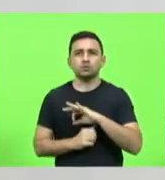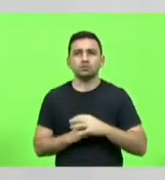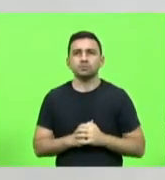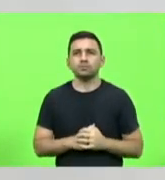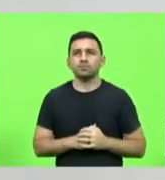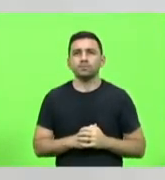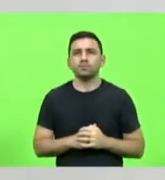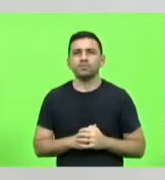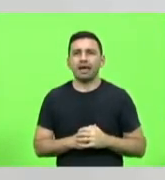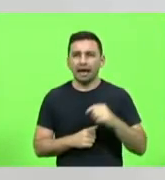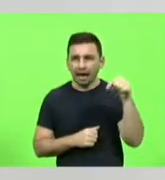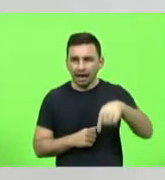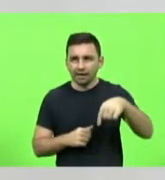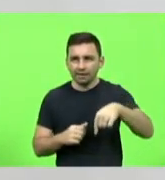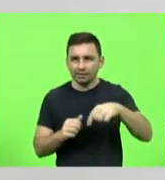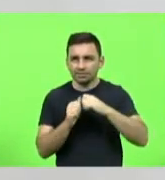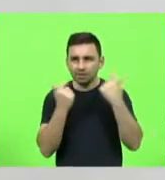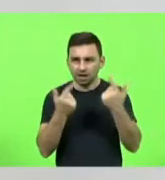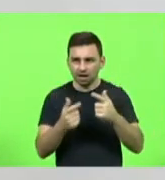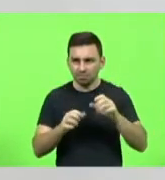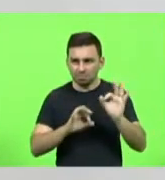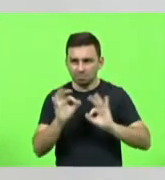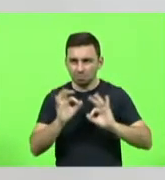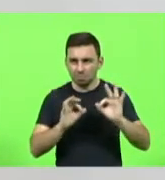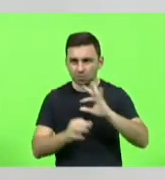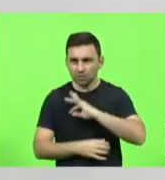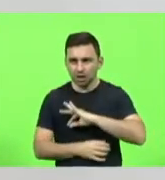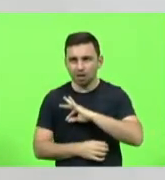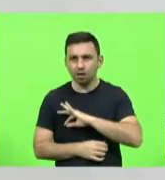Não é aqui nessa casa que tem que falar de reajuste,